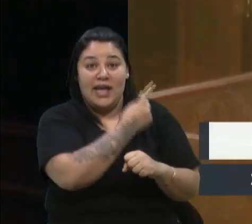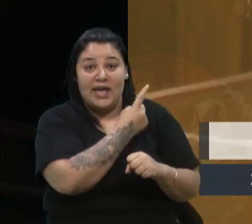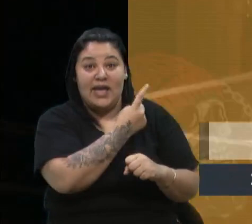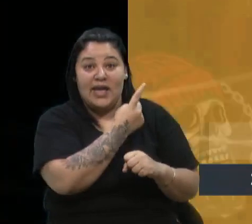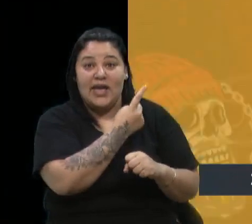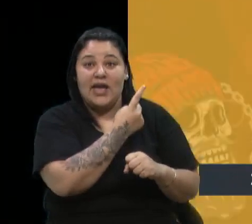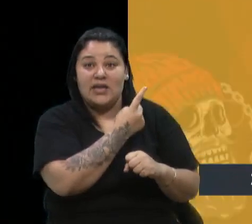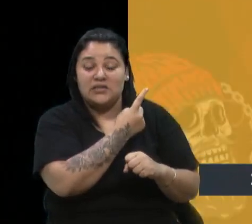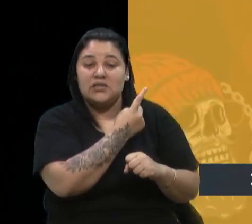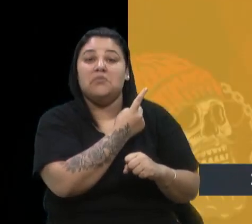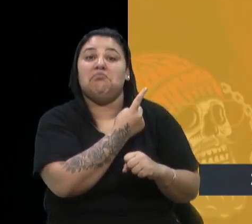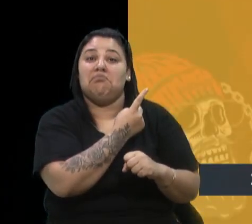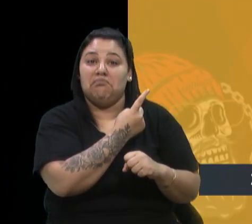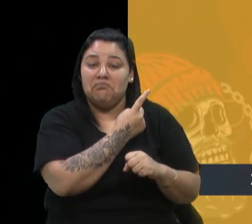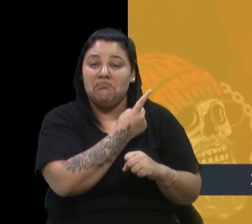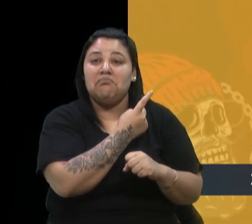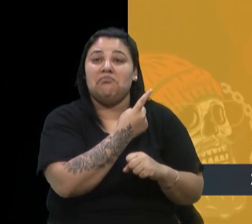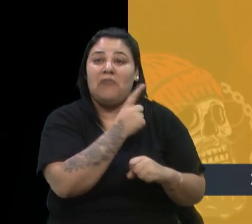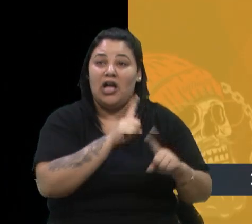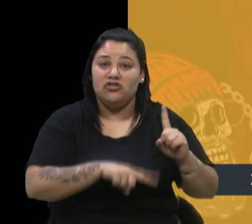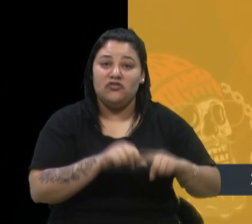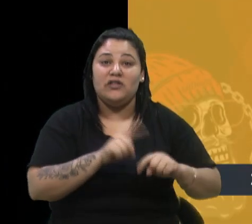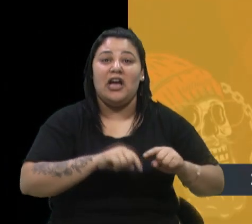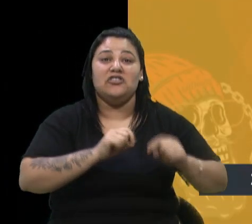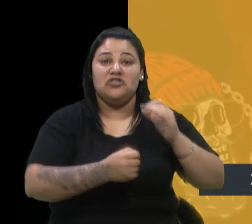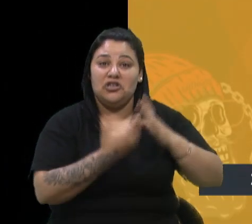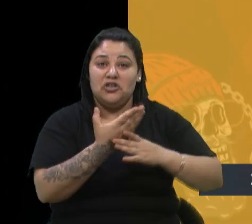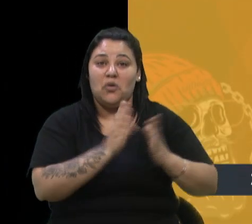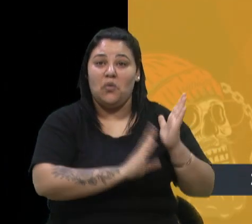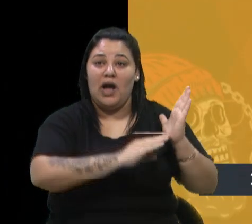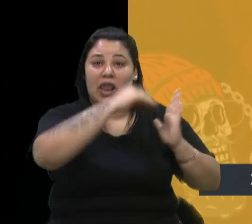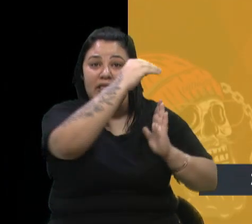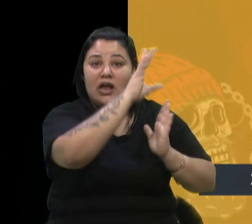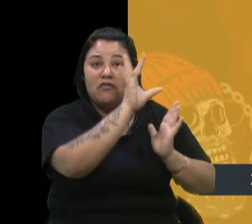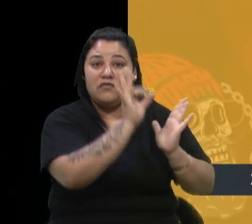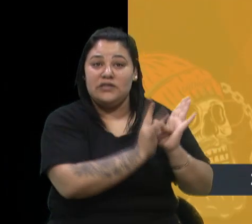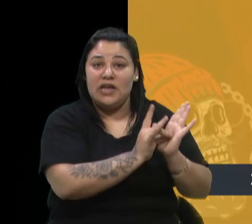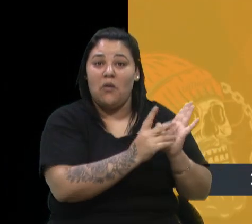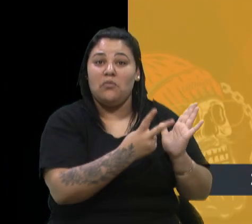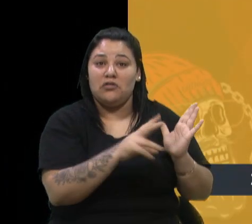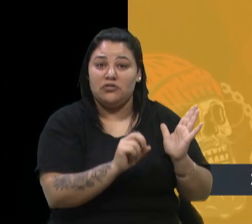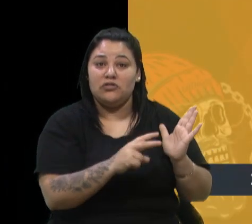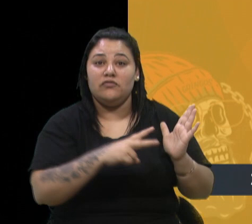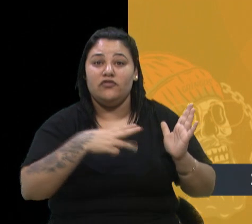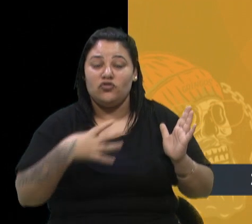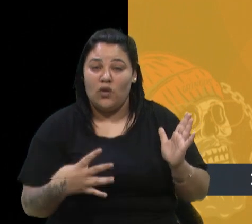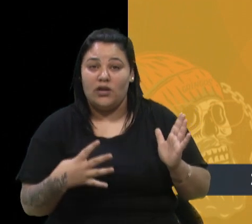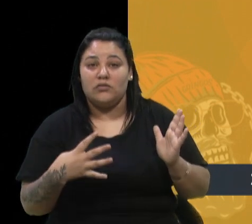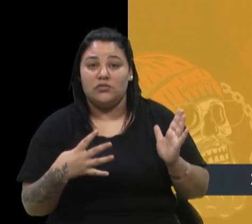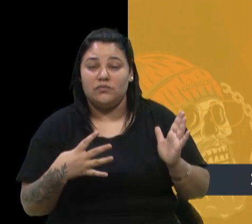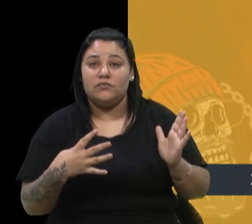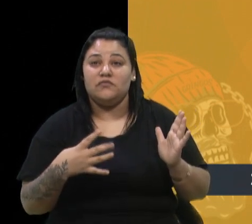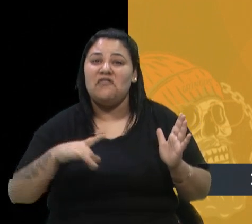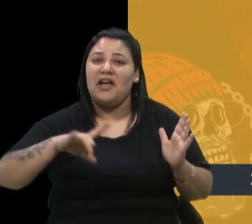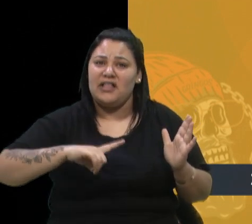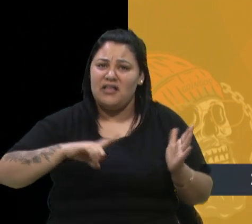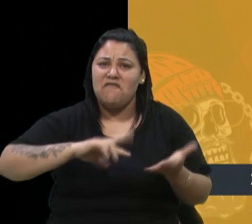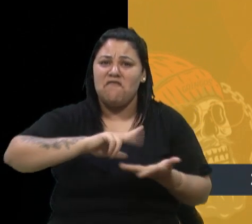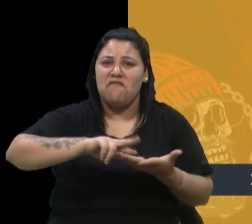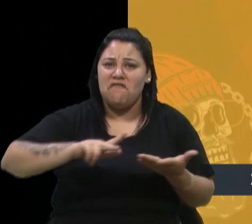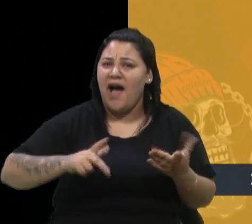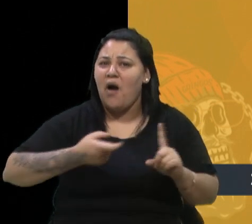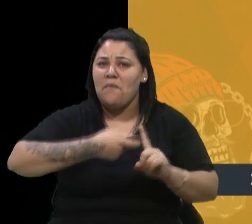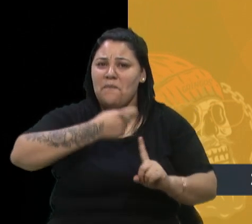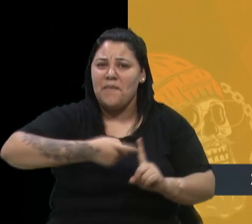um calendário de corridas para 2024, que vai ocupar diversos meses do